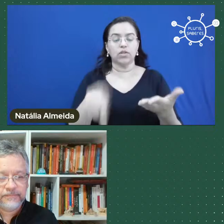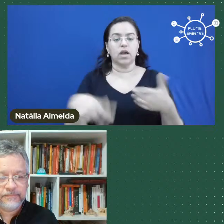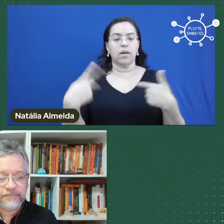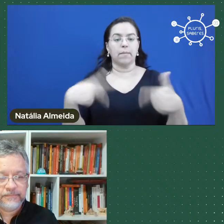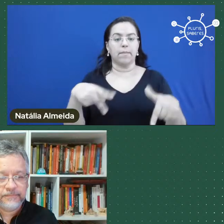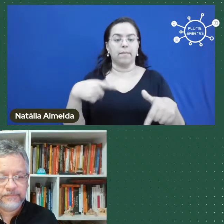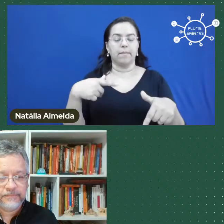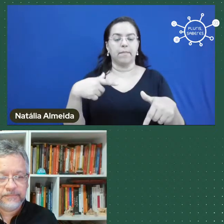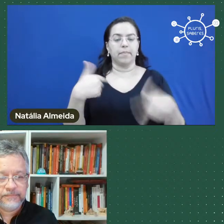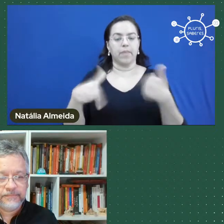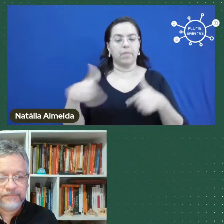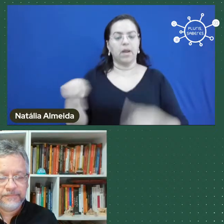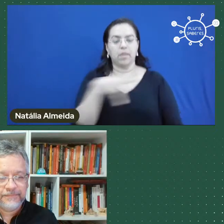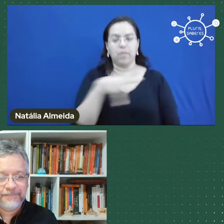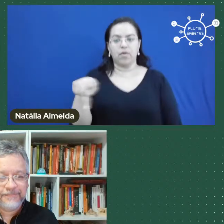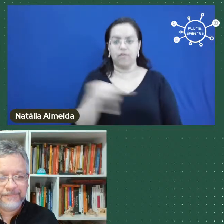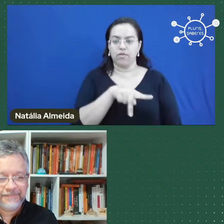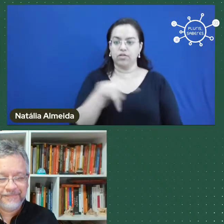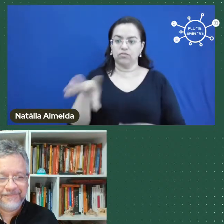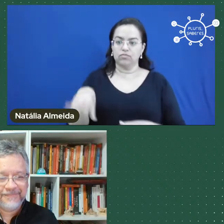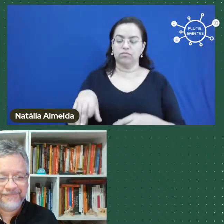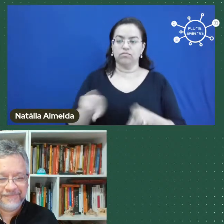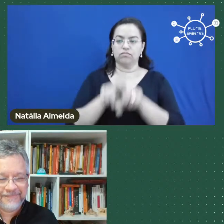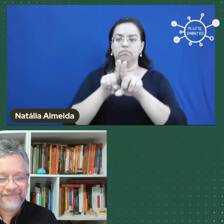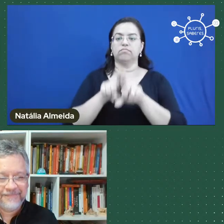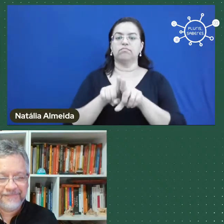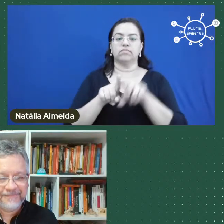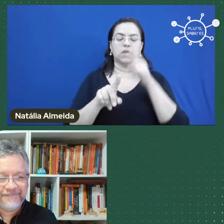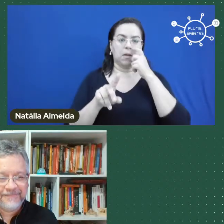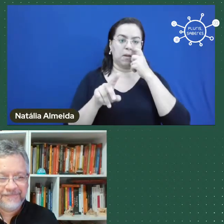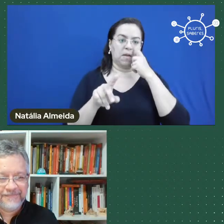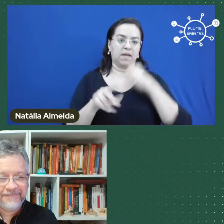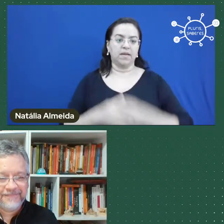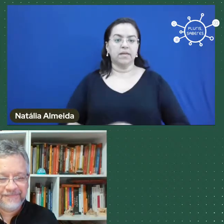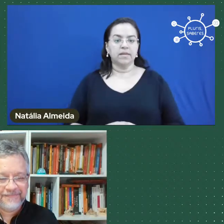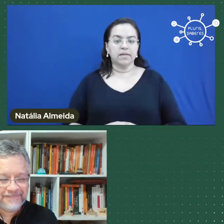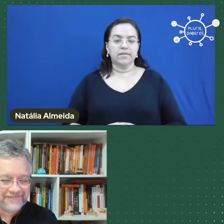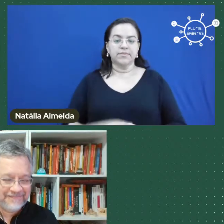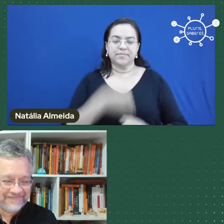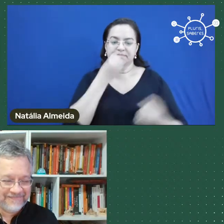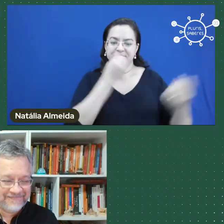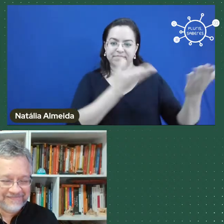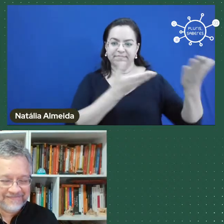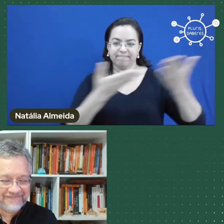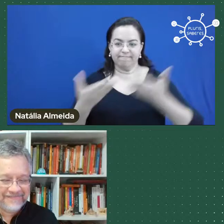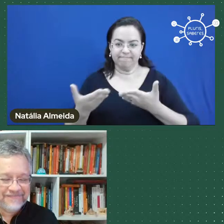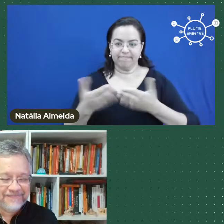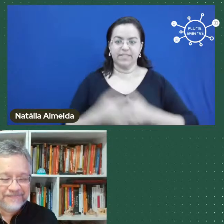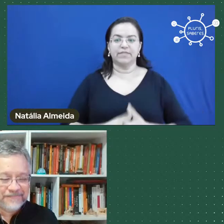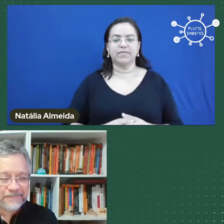Unirio. Professor Marcelo, muito obrigada pelo aceite e seja bem-vindo.